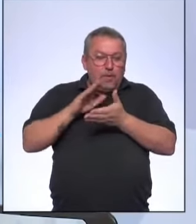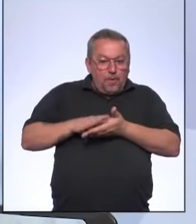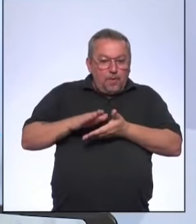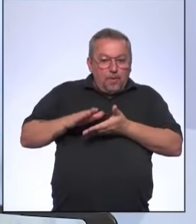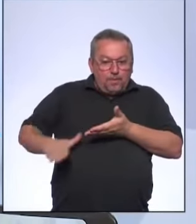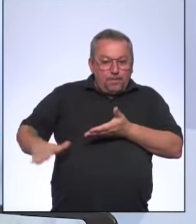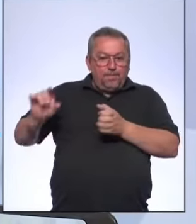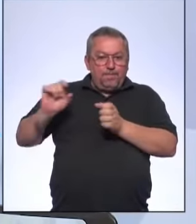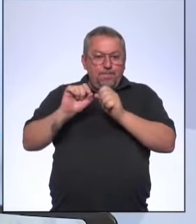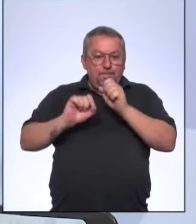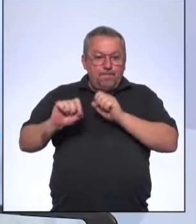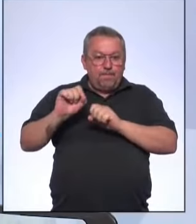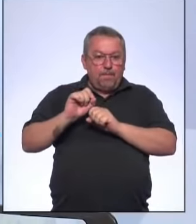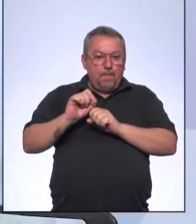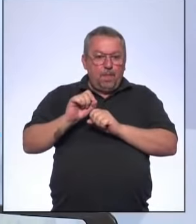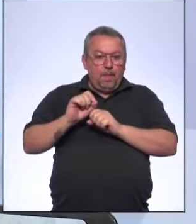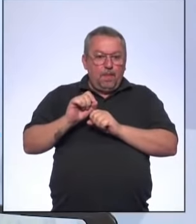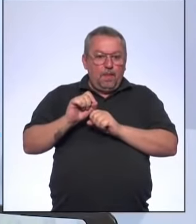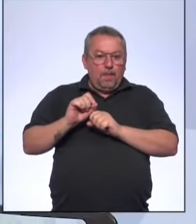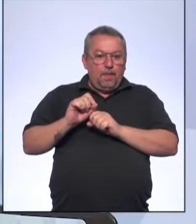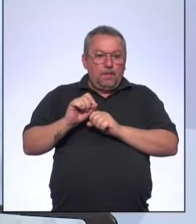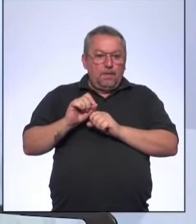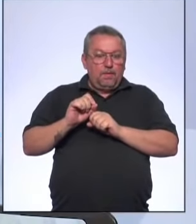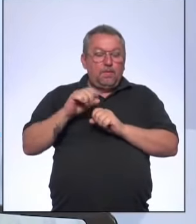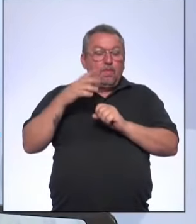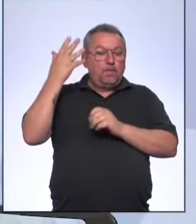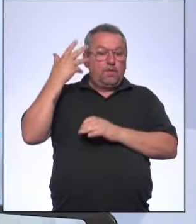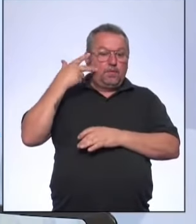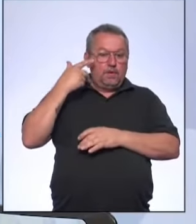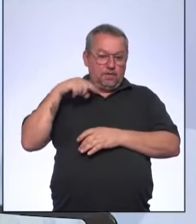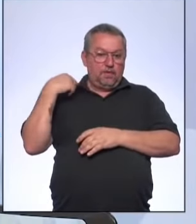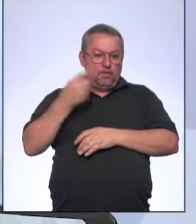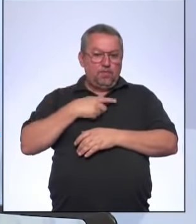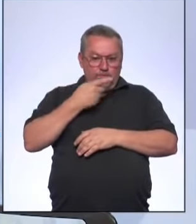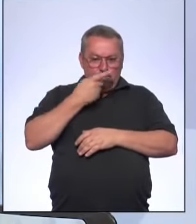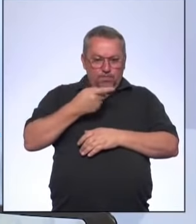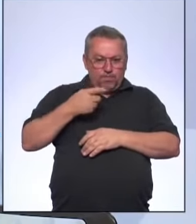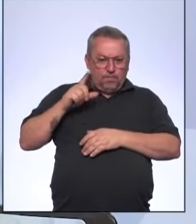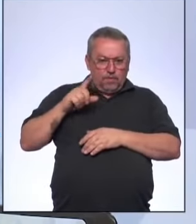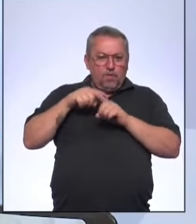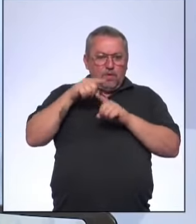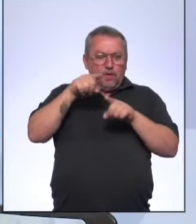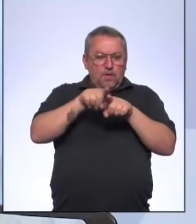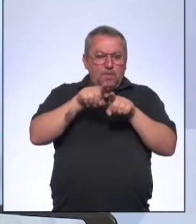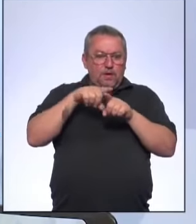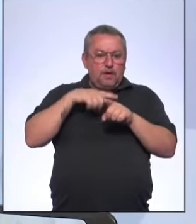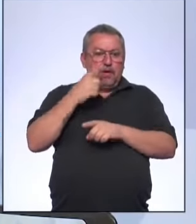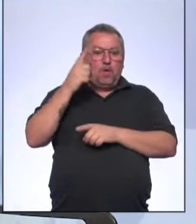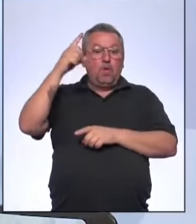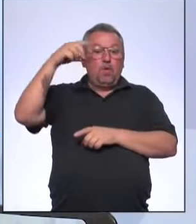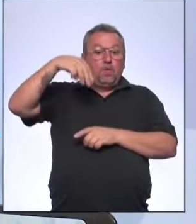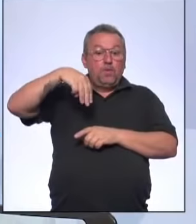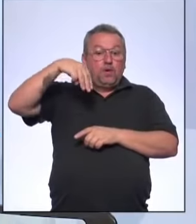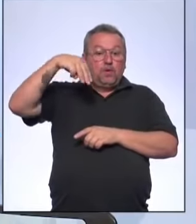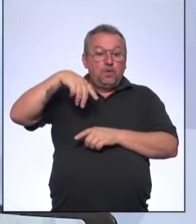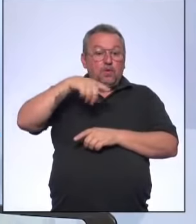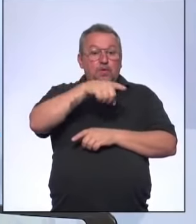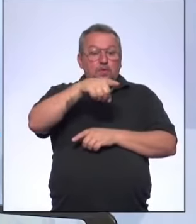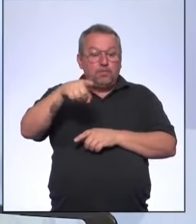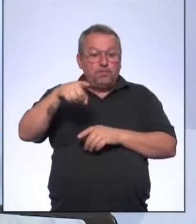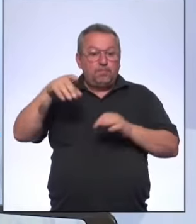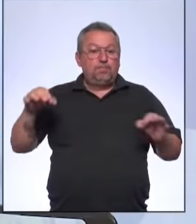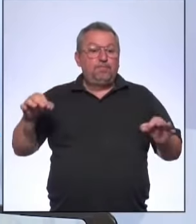é completo seu marido me com os animais que nós já e vocês também terão um minuto para